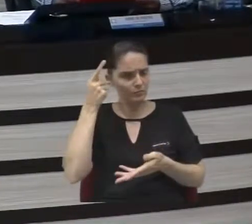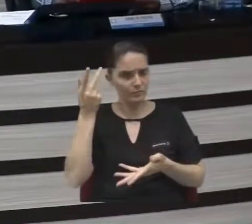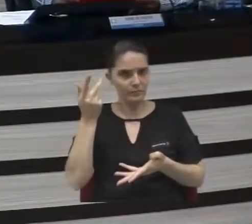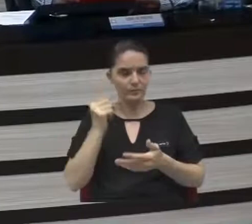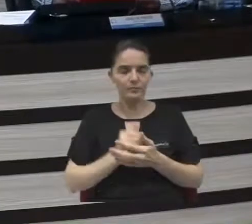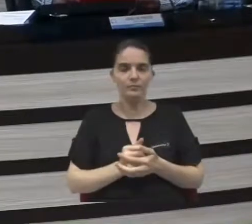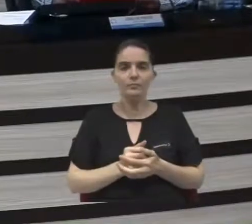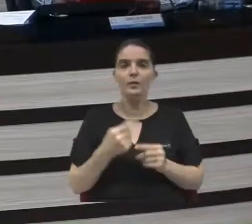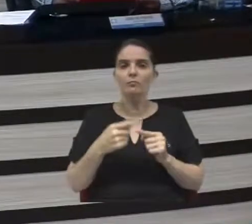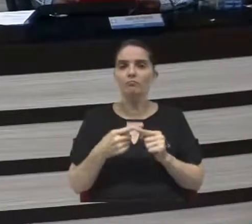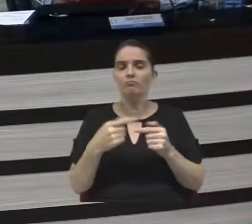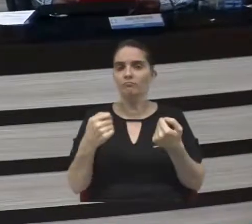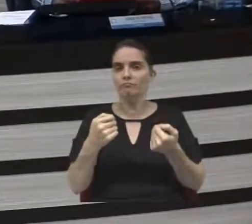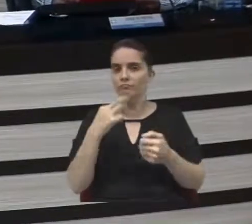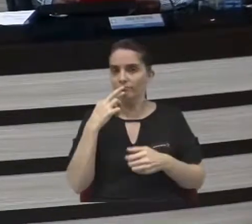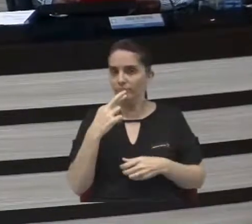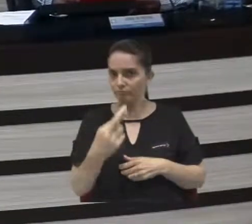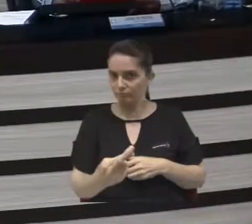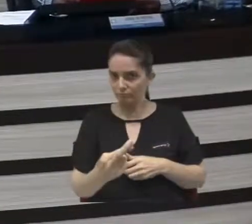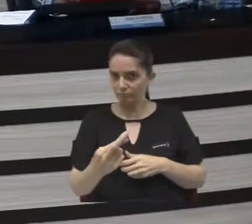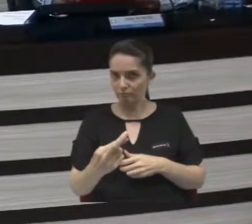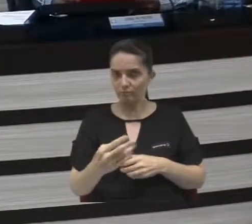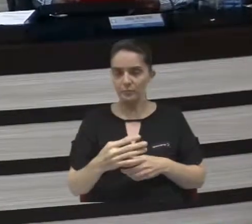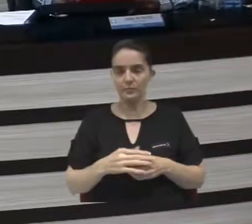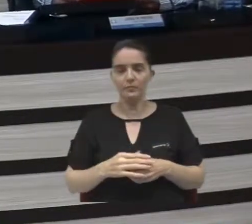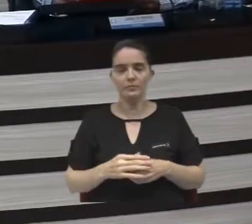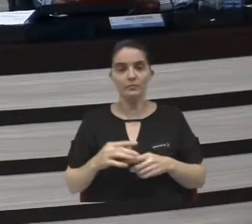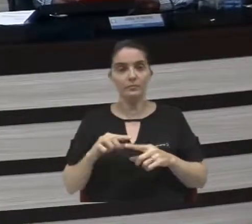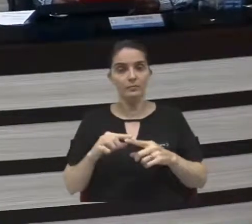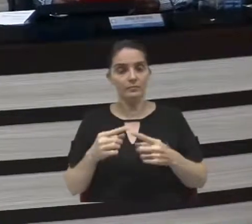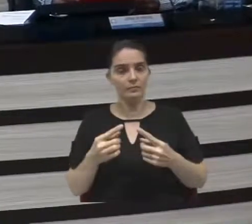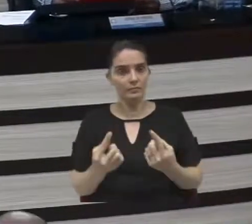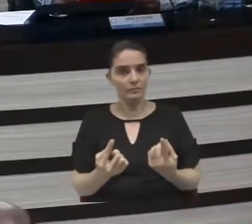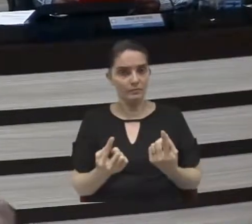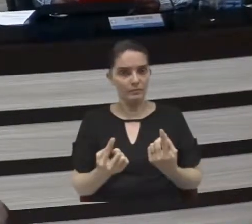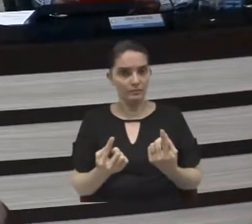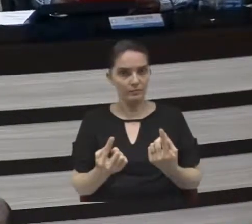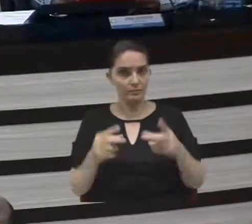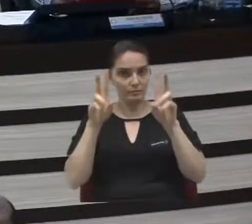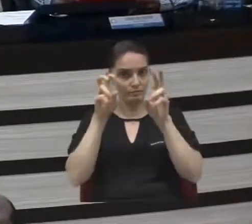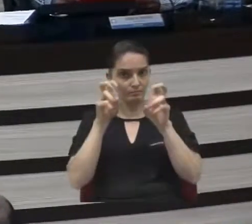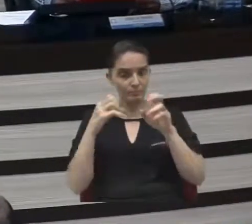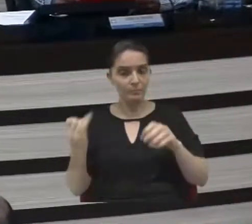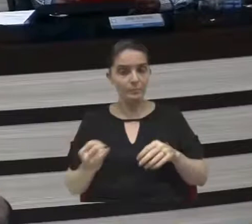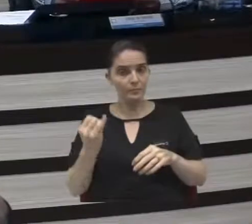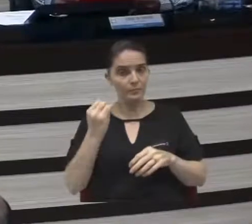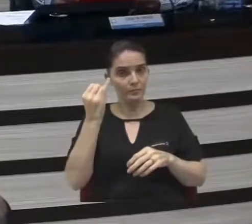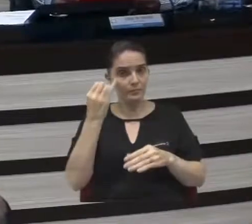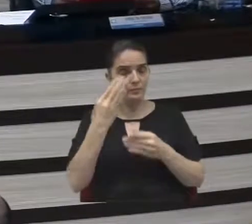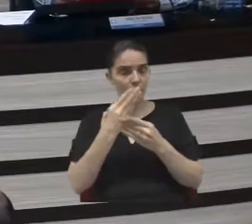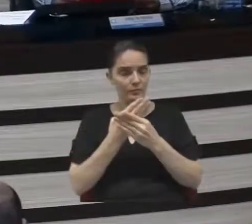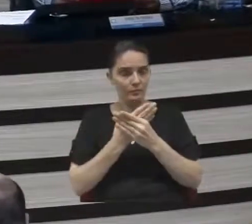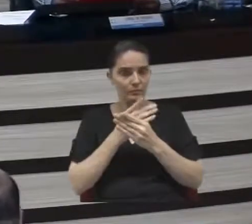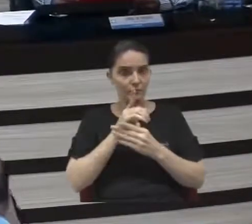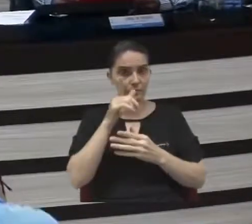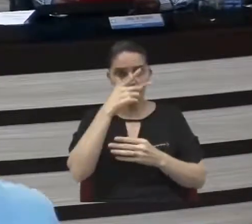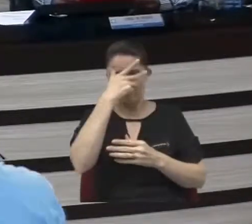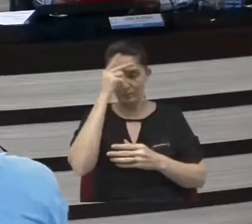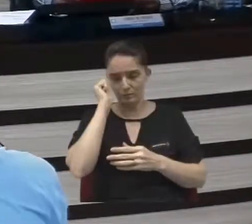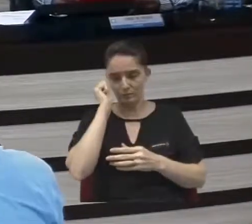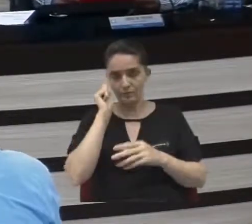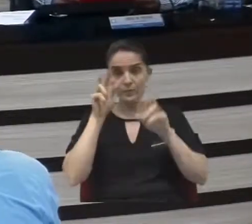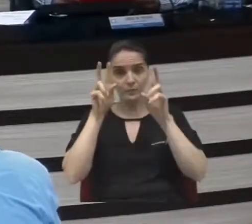responder os ofícios abaixo descritos em virtude dos assuntos constantes dos requerimentos protocolados nesta Prefeitura